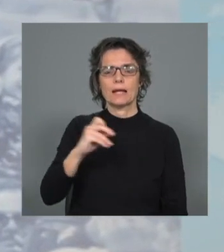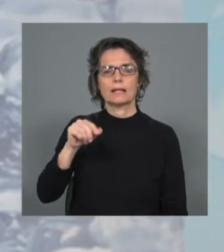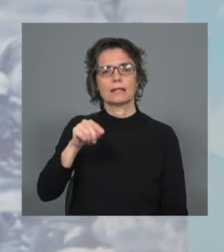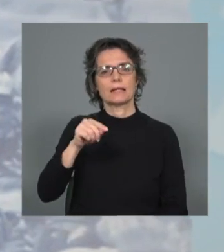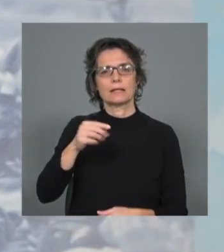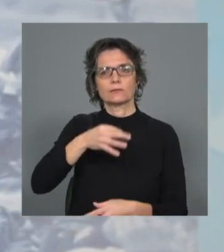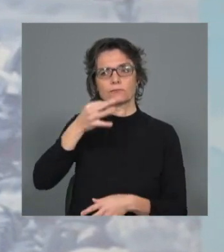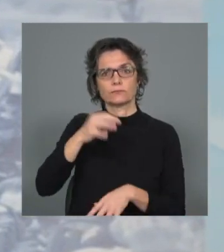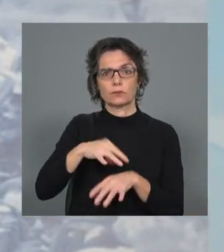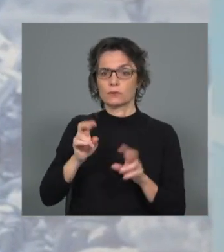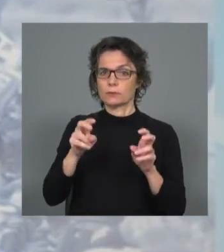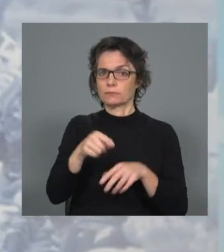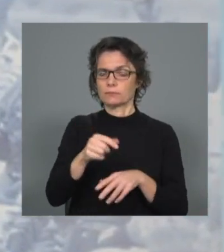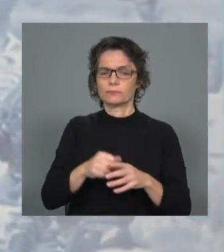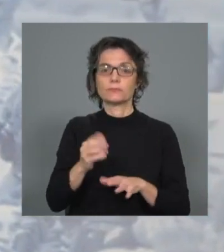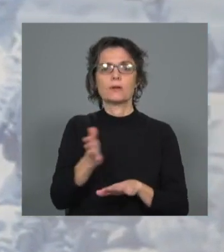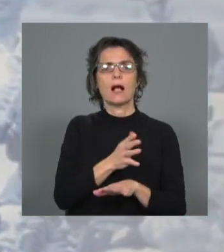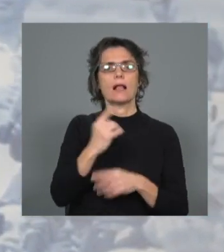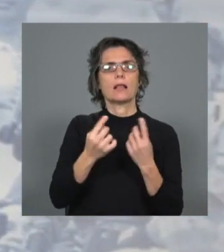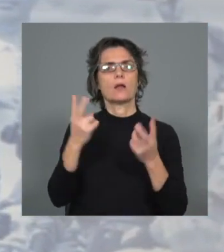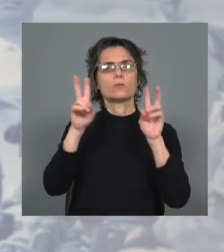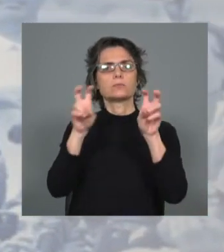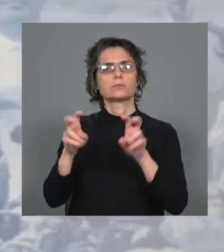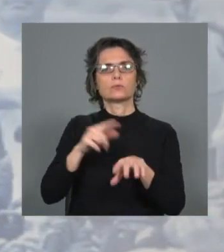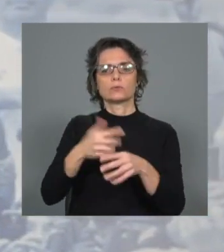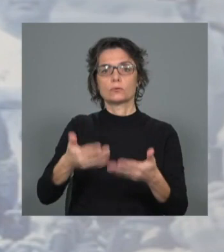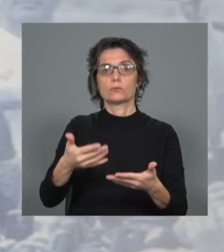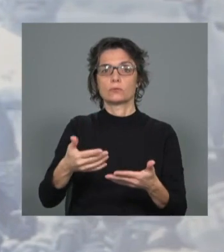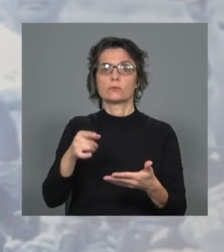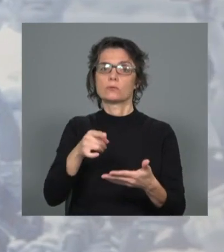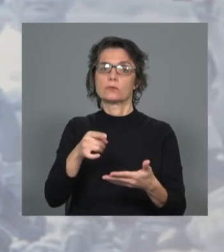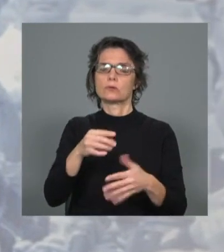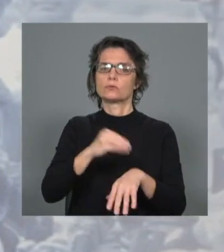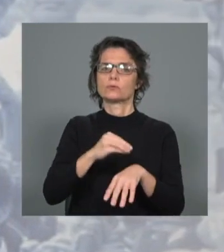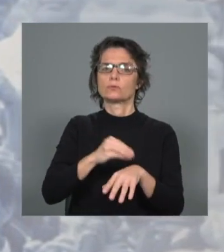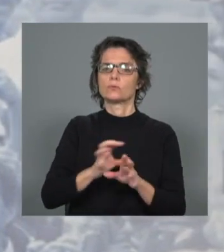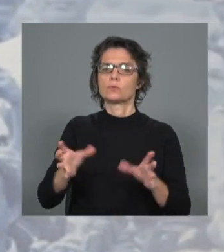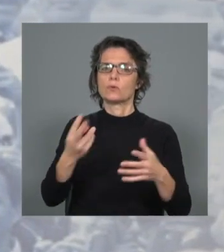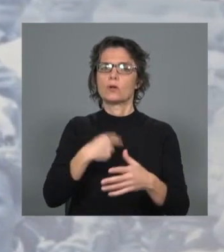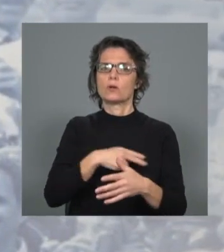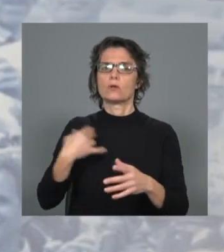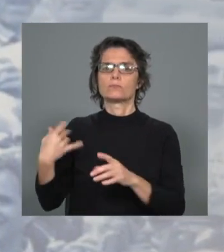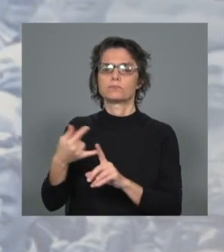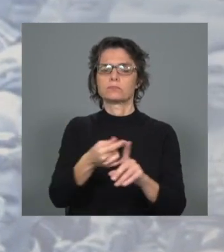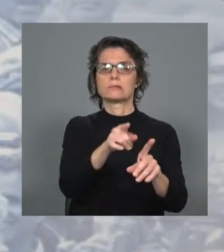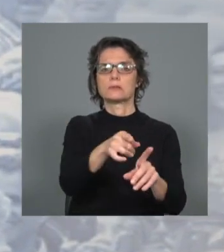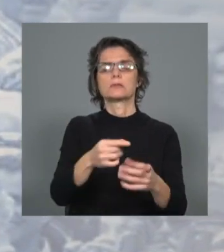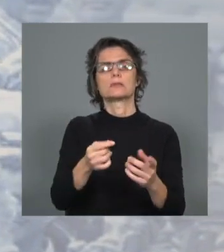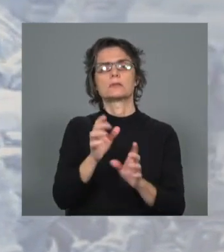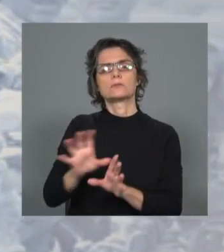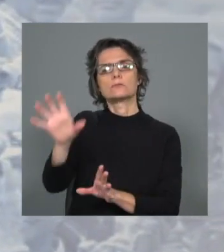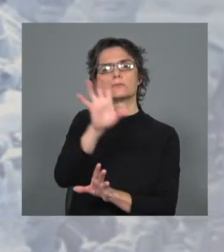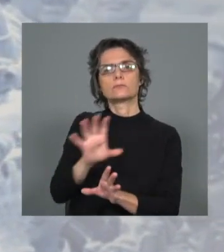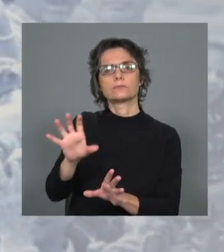pouco. Antes, olhamos outros temas da atualidade, nomeadamente testemunhos de comunidades cristãs perseguidas em diferentes geografias do